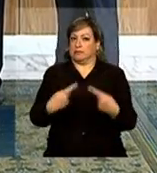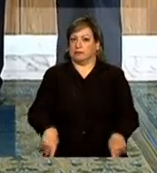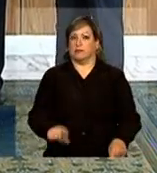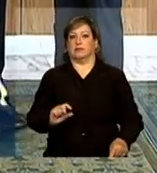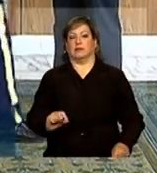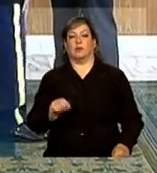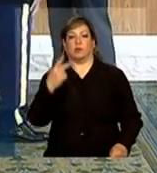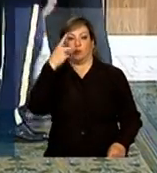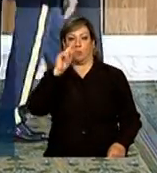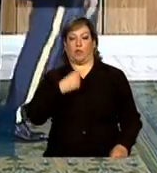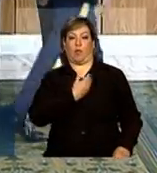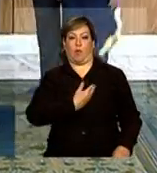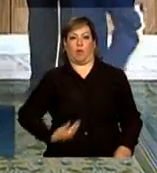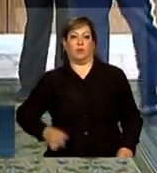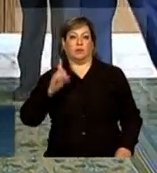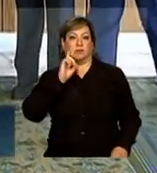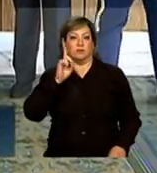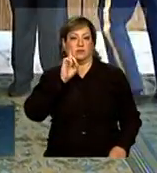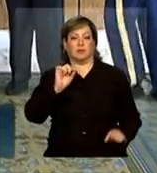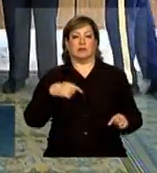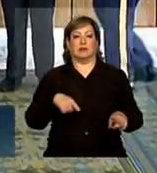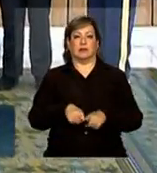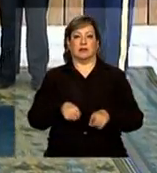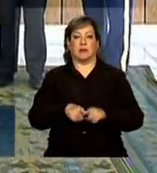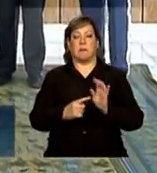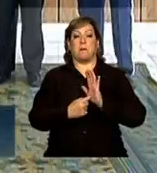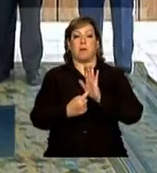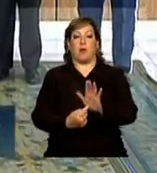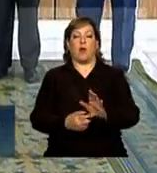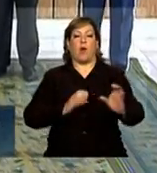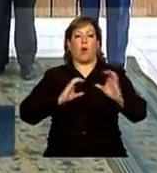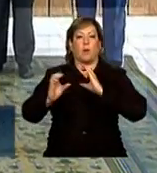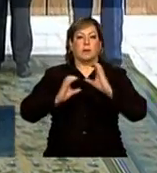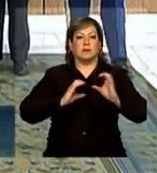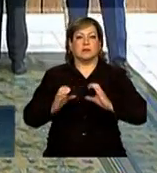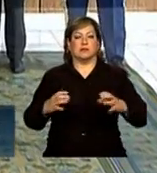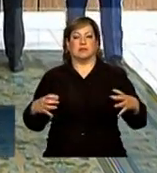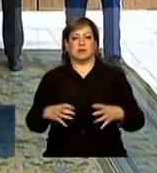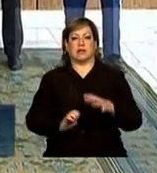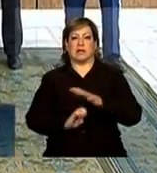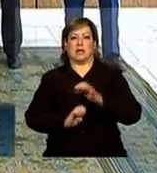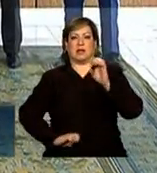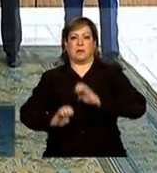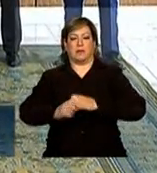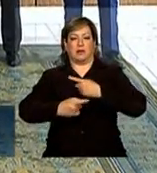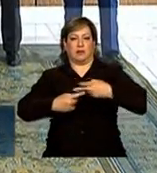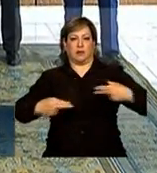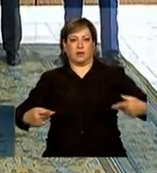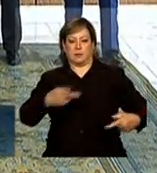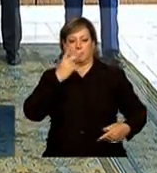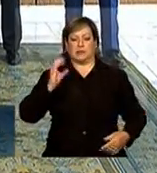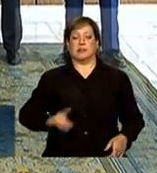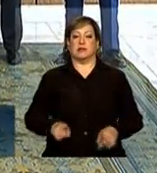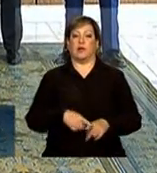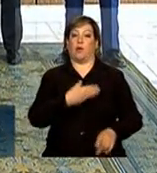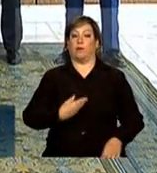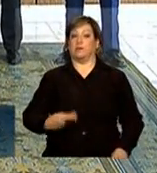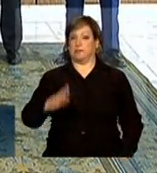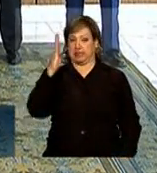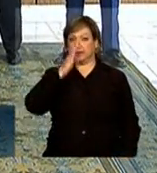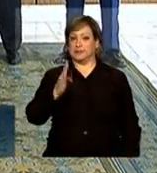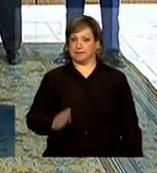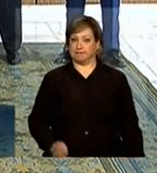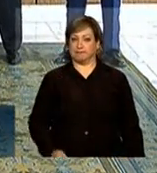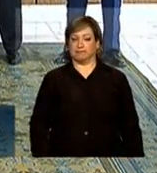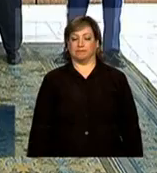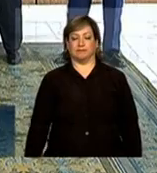governo americano, que revelaram a interceptação de comunicações de empresas, cidadãos e também do governo brasileiro.